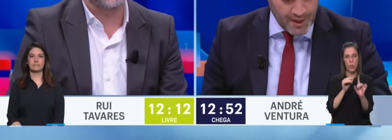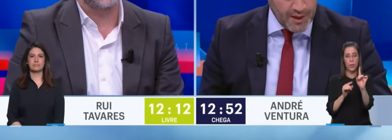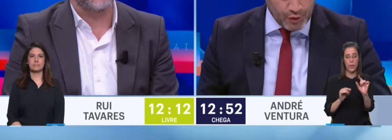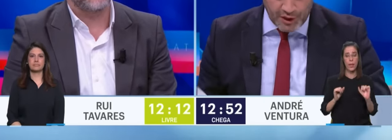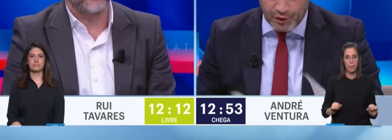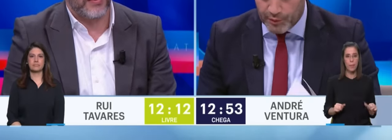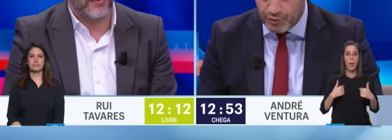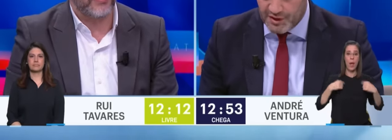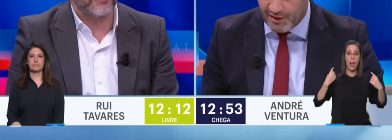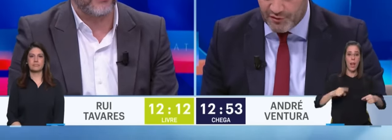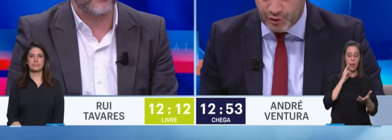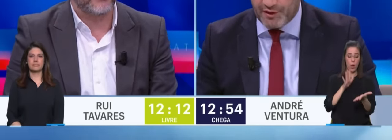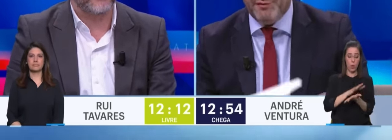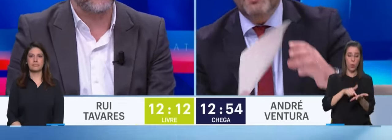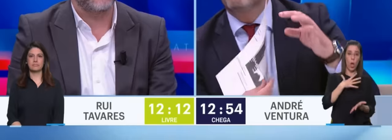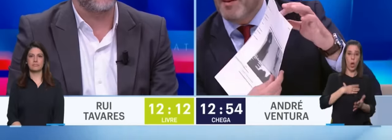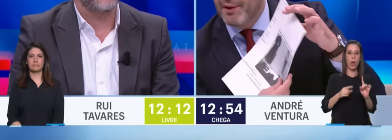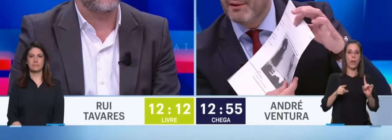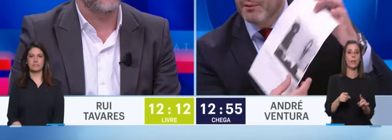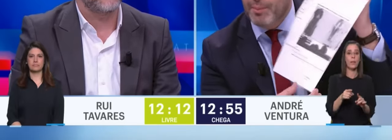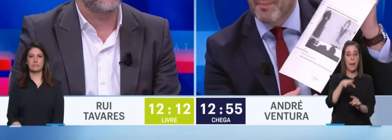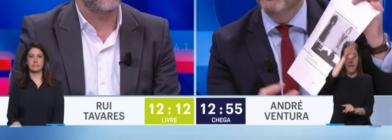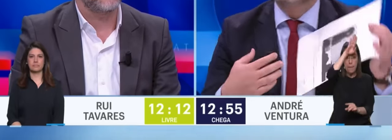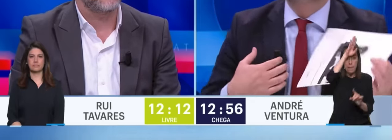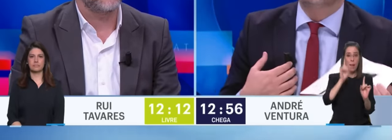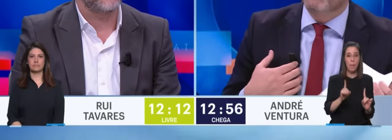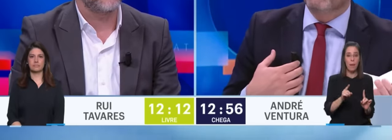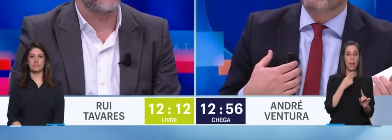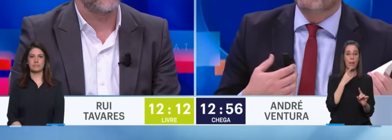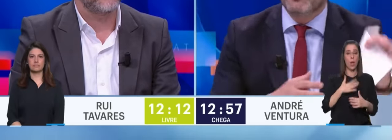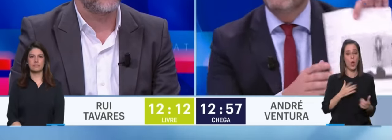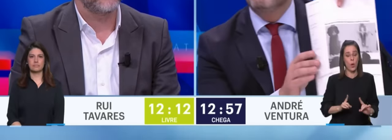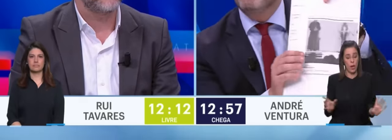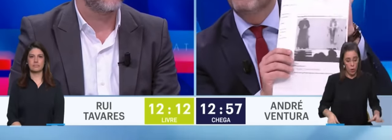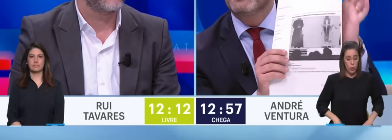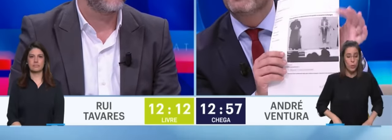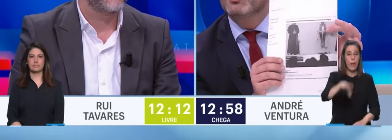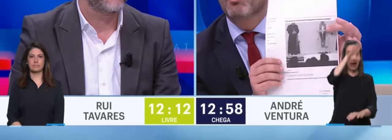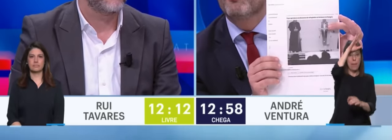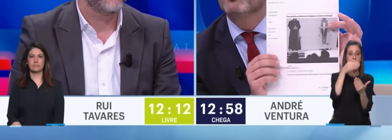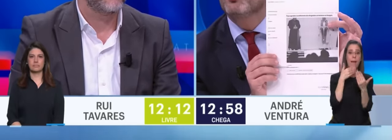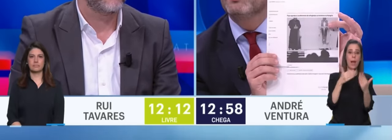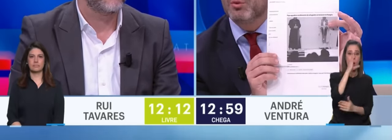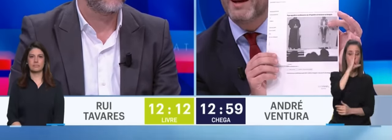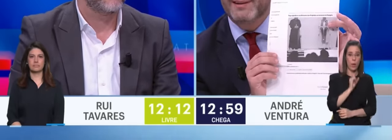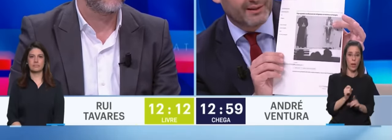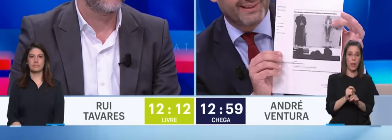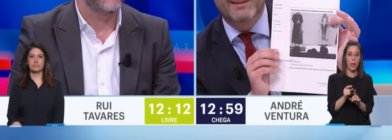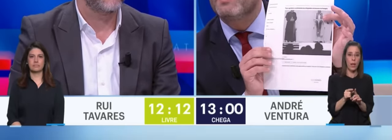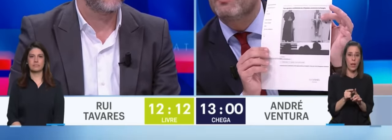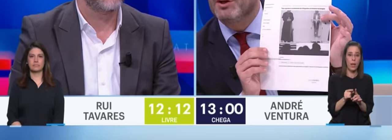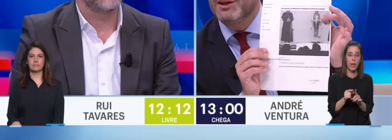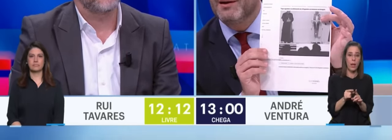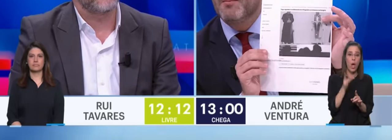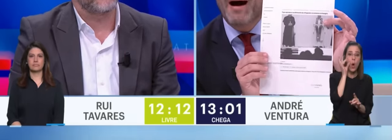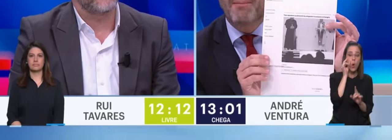Olhe eu tenho aqui uma notícia que talvez vai gostar de ver papa o papa o tal que dizem que eu nem gosto muito Papa agradece ao governo da da da da